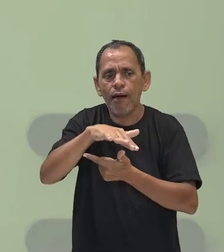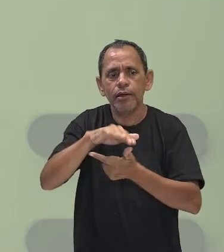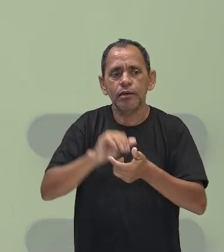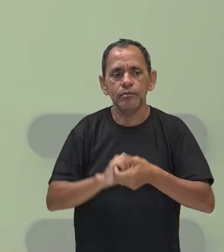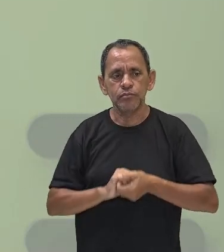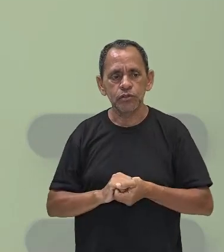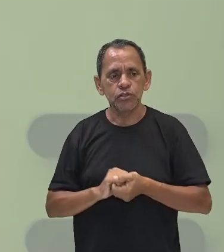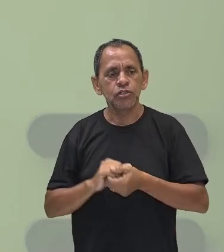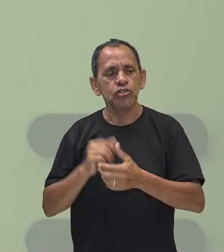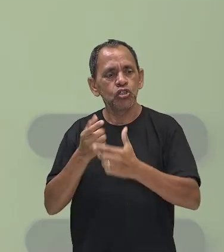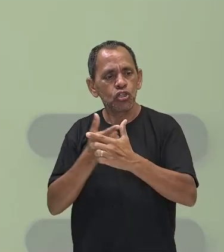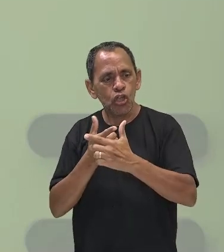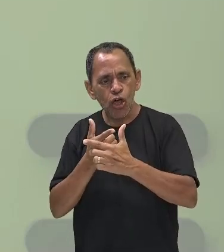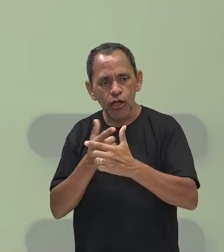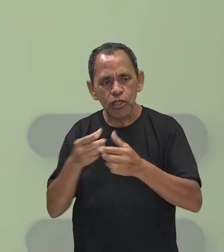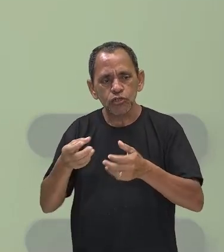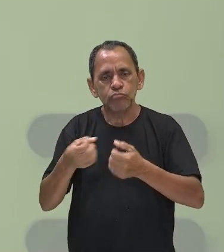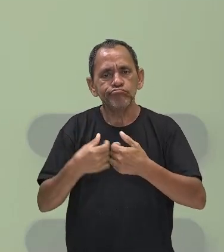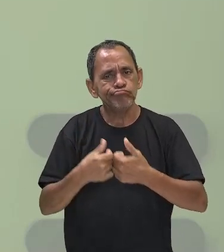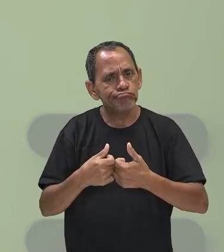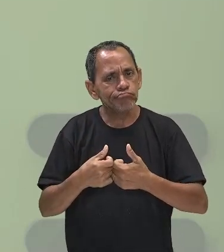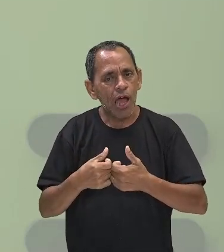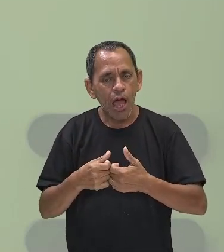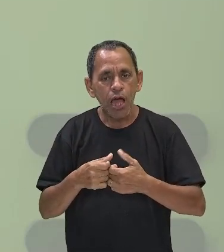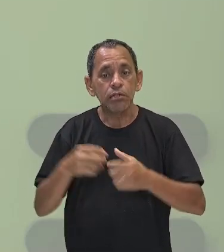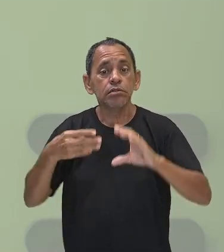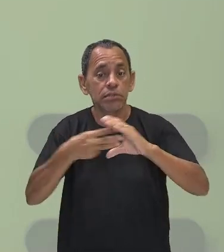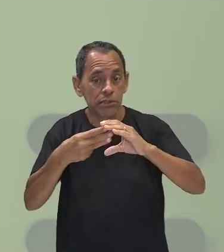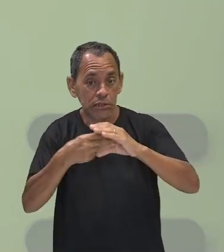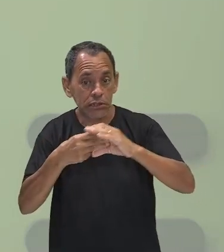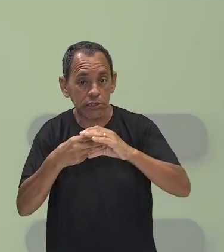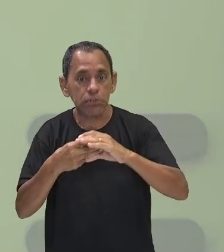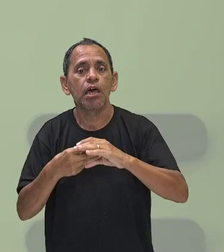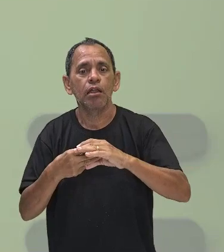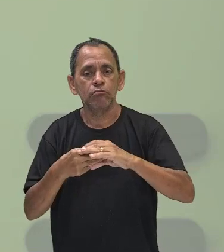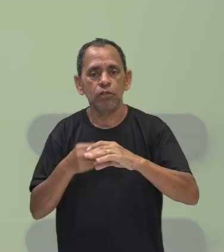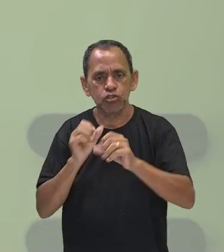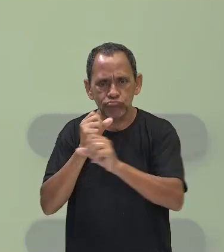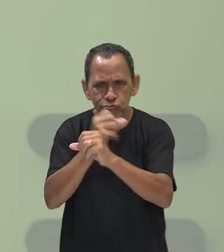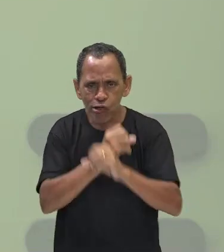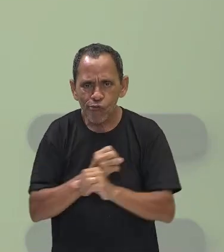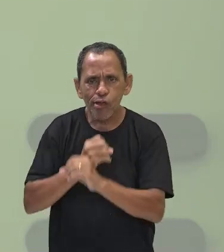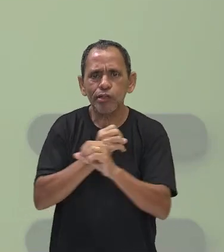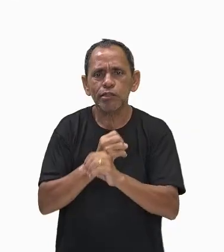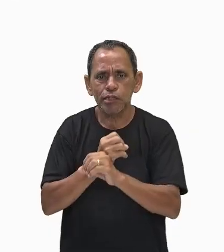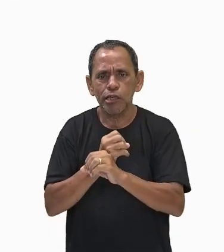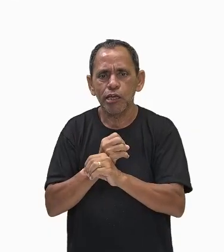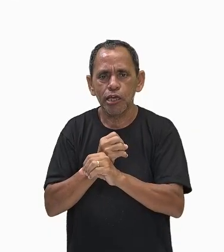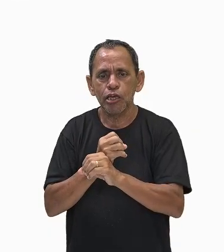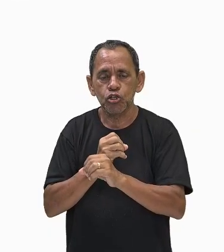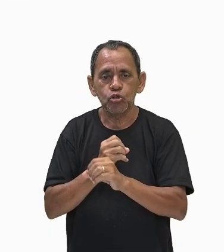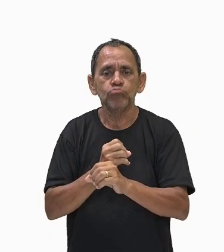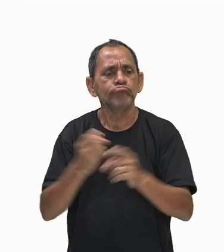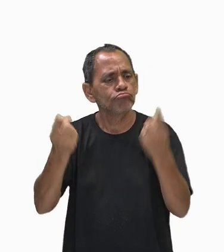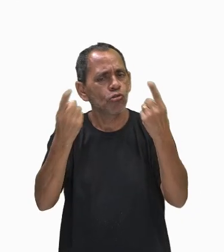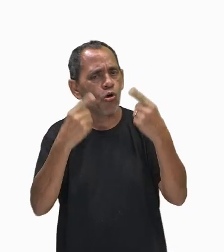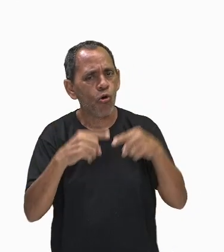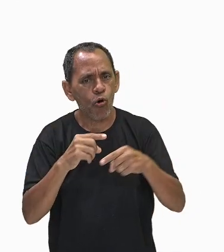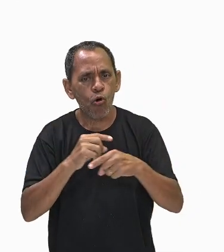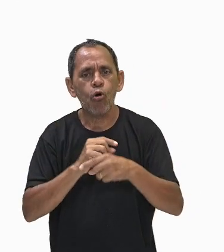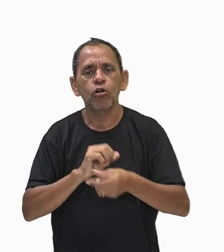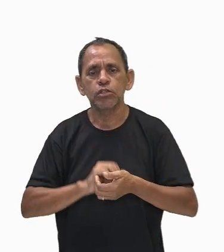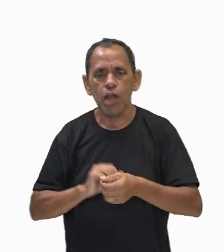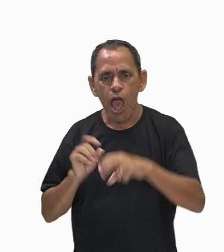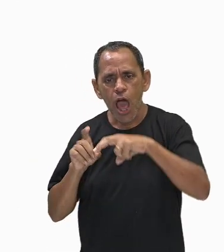resultado dela, onde células que defenderam o nosso corpo contra esses agentes patógenos conseguiram